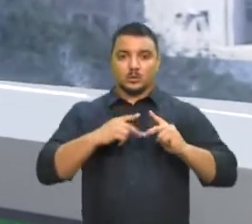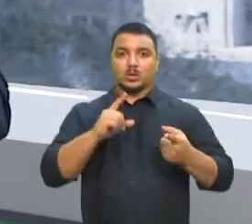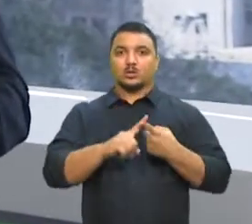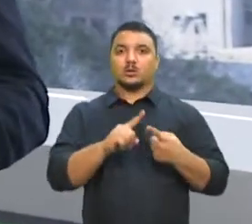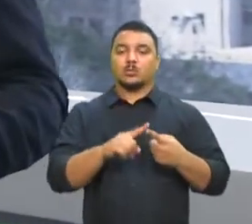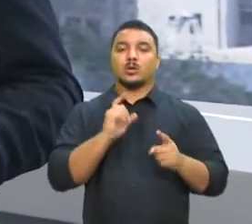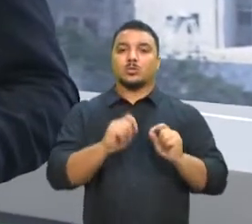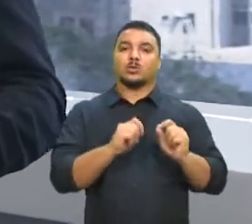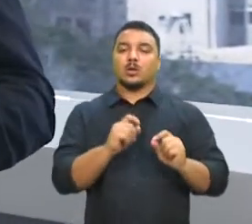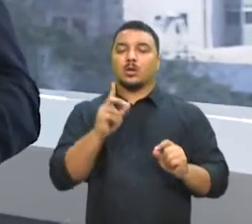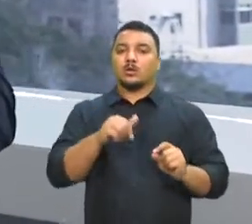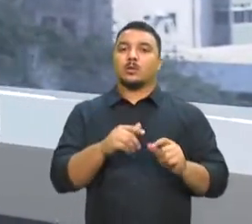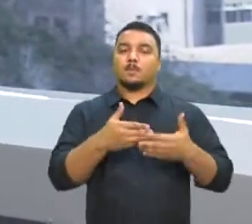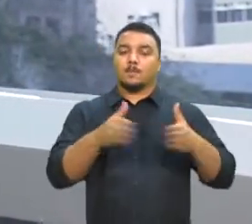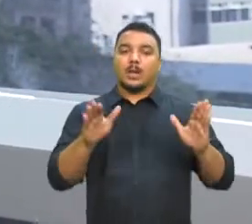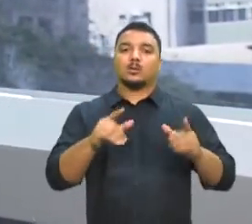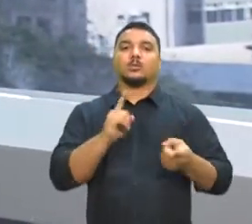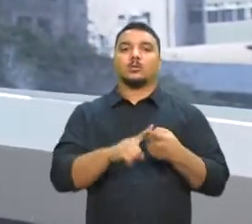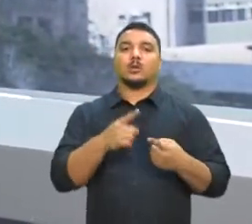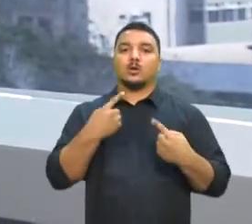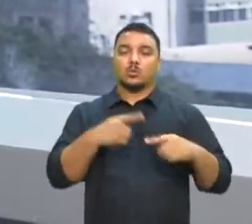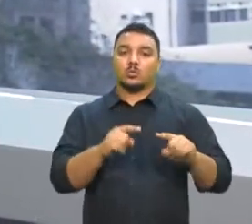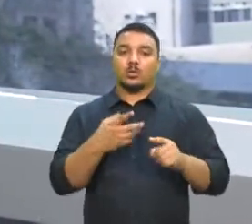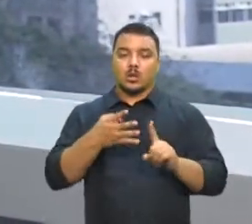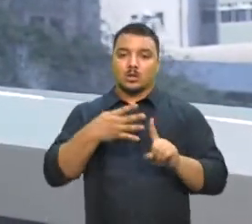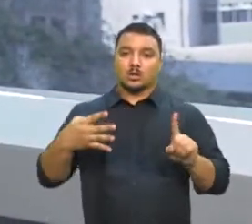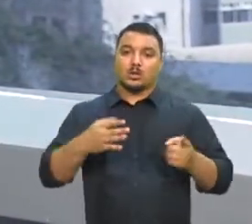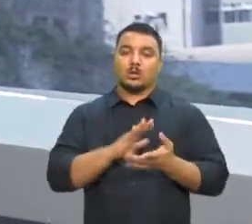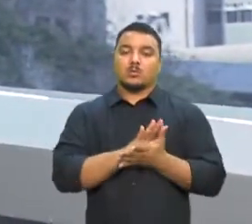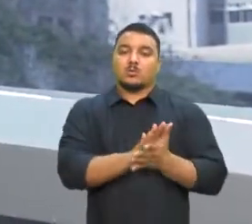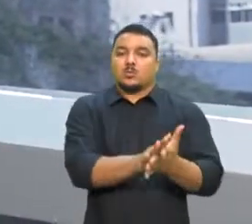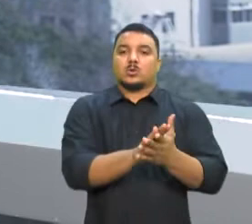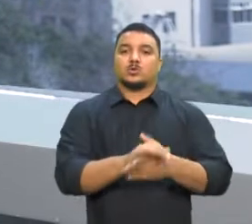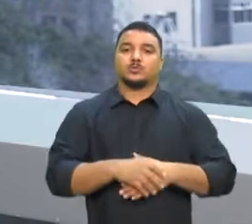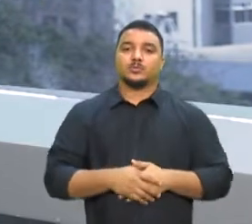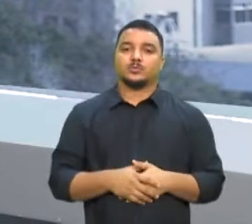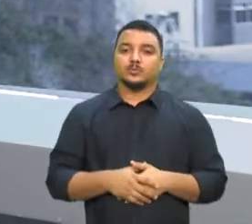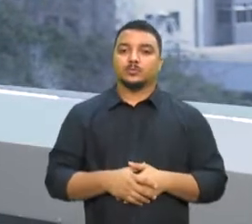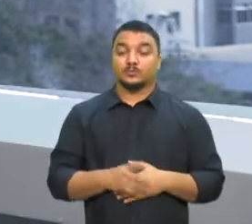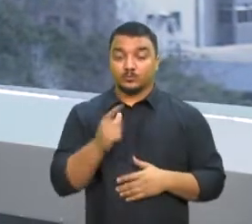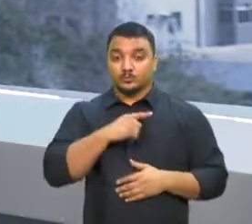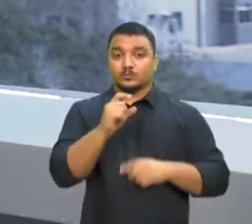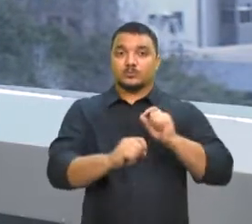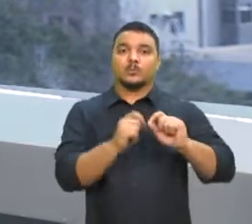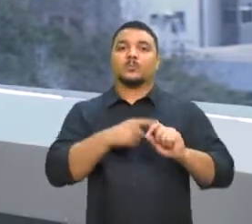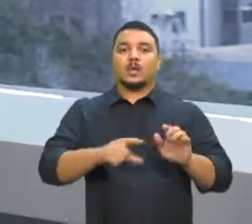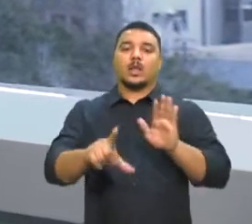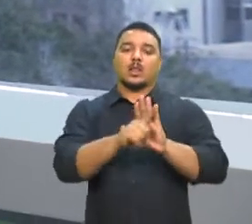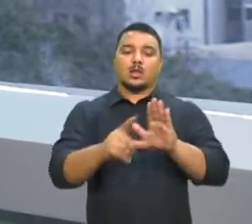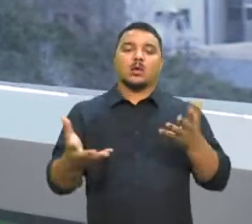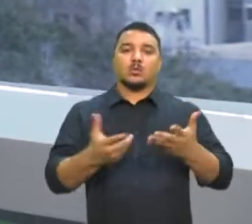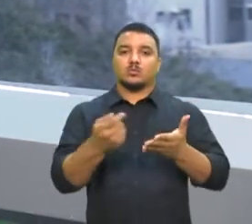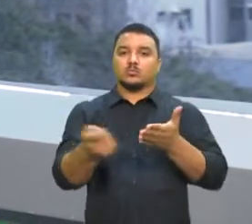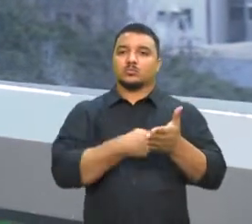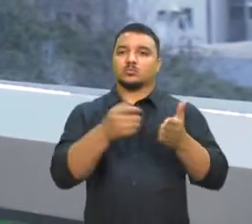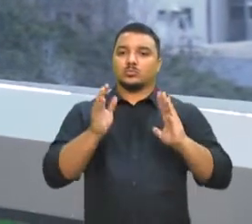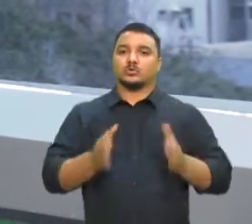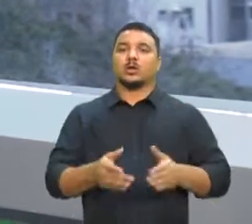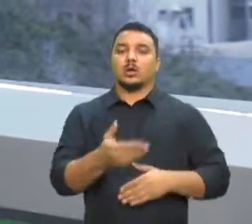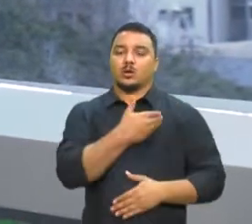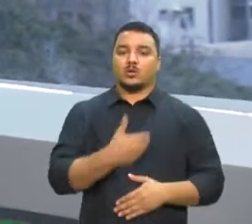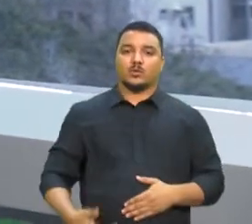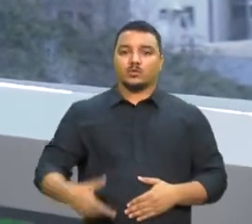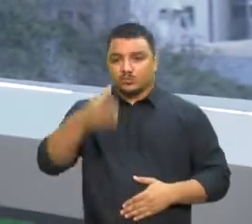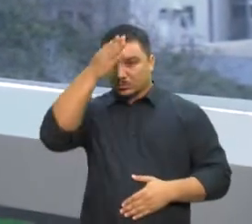de combater a LGBTfobia. A instalação dessas placas agora é lei, sancionada pelo governador Camilo